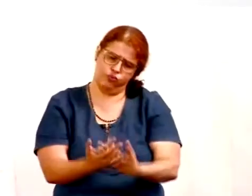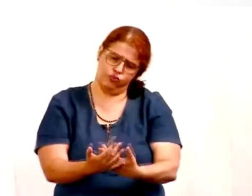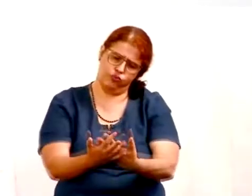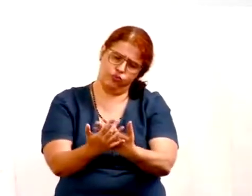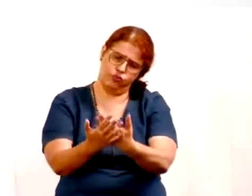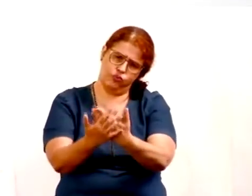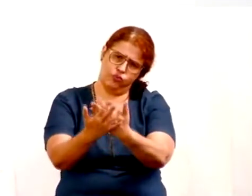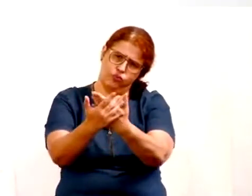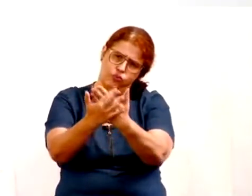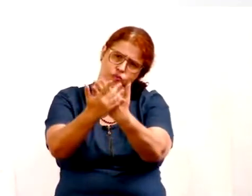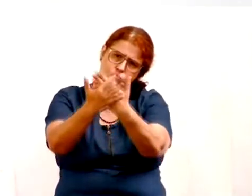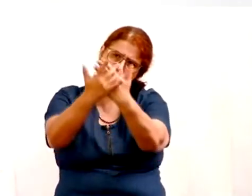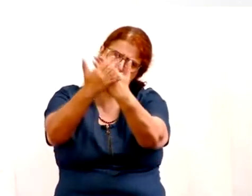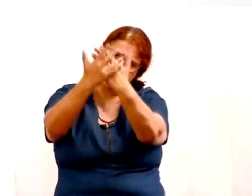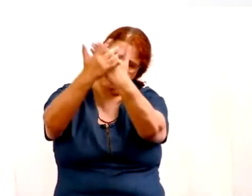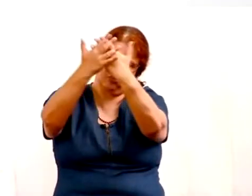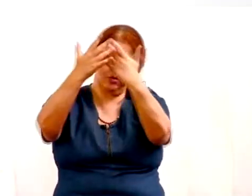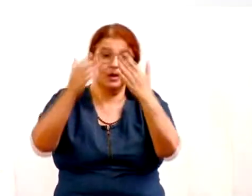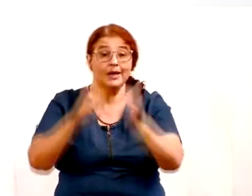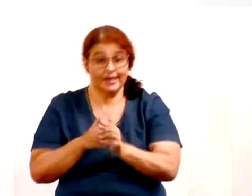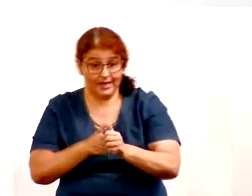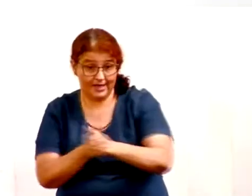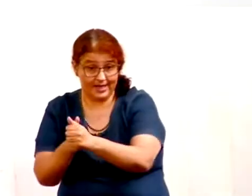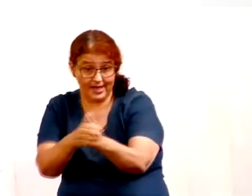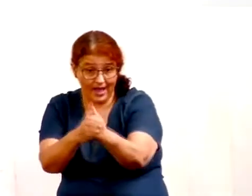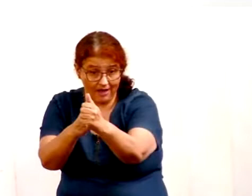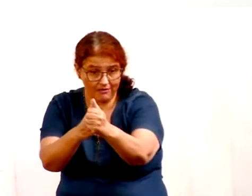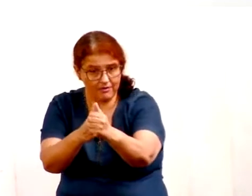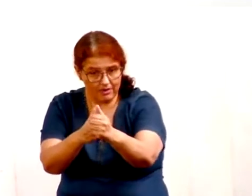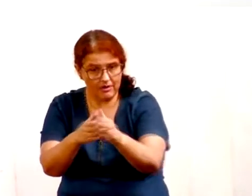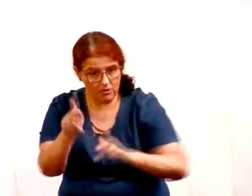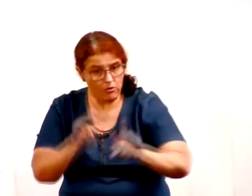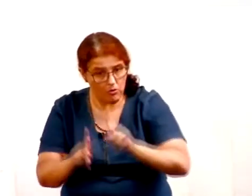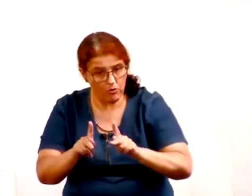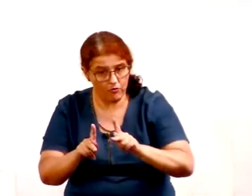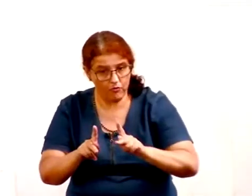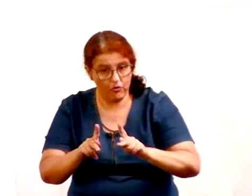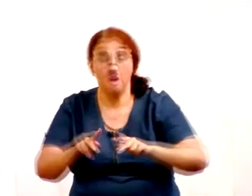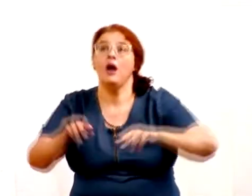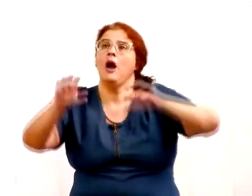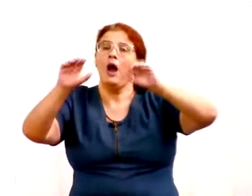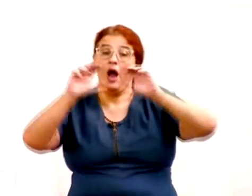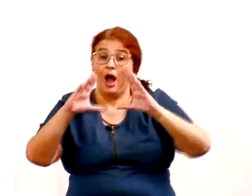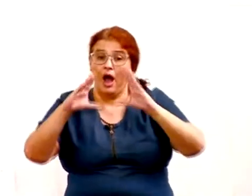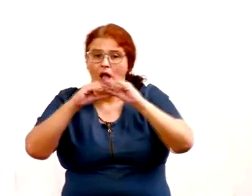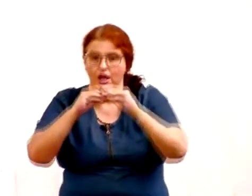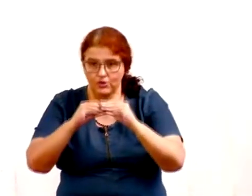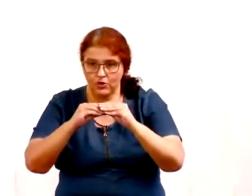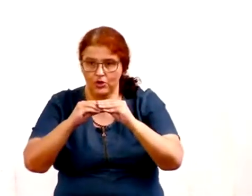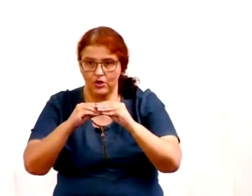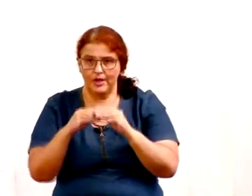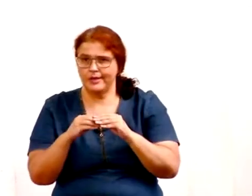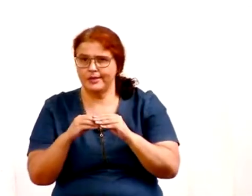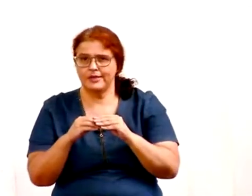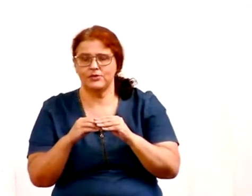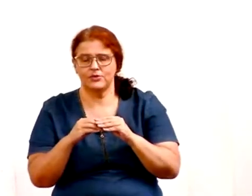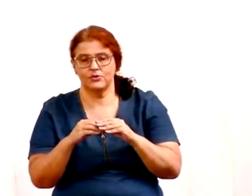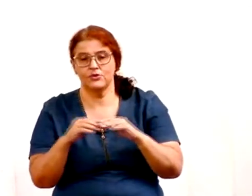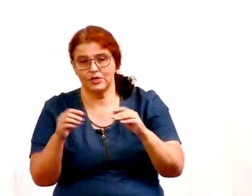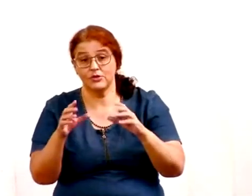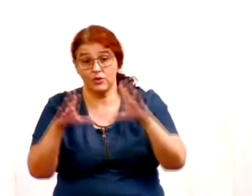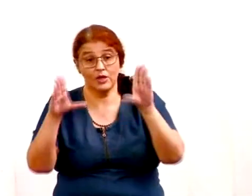ou uma nuvem, uma manifestação teofânica do poder de Deus, que se erguia e se movia